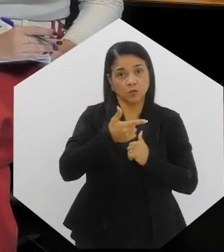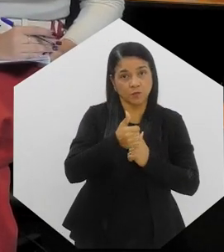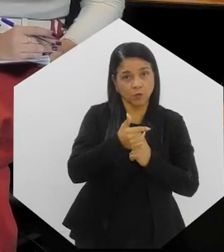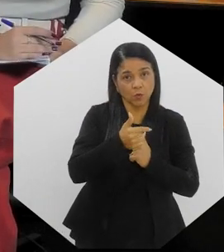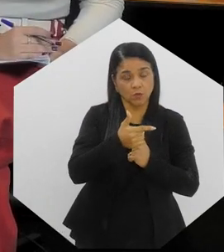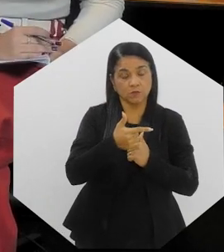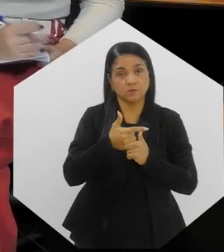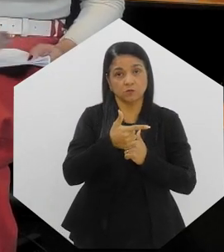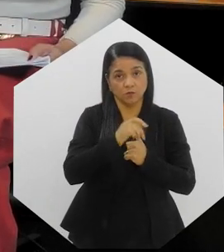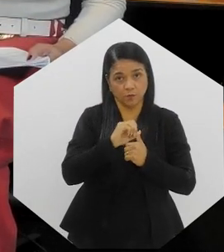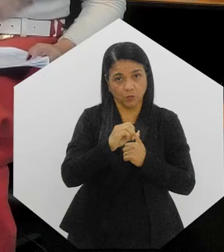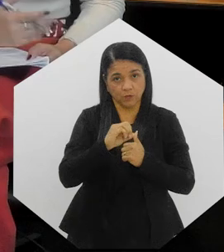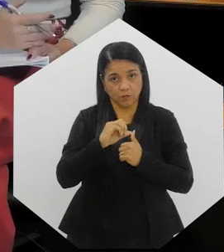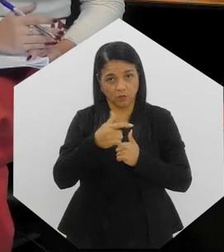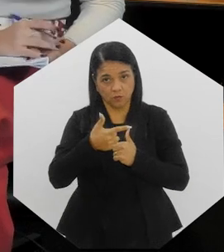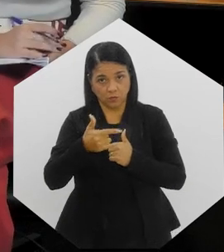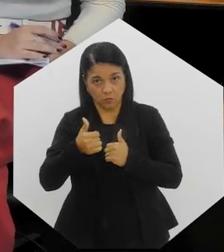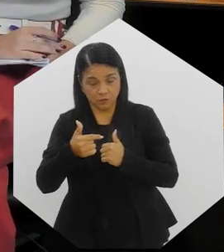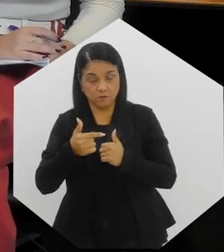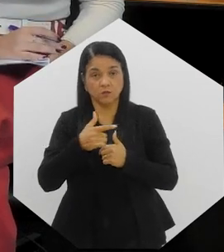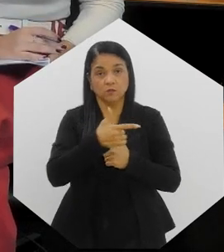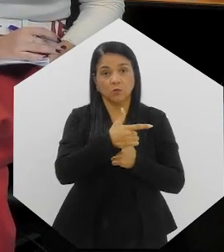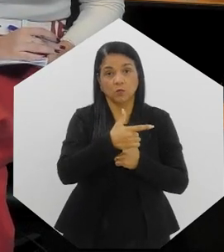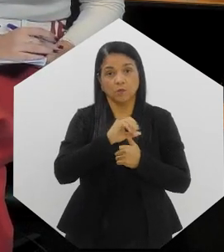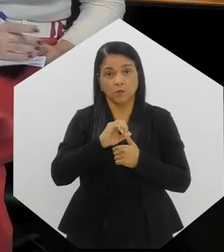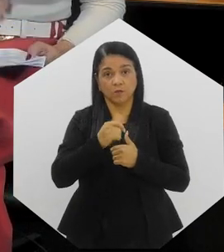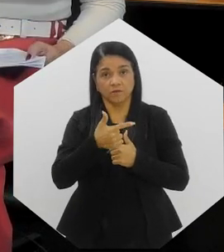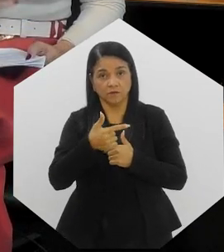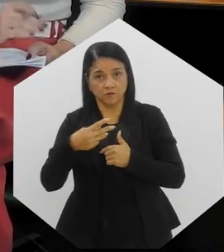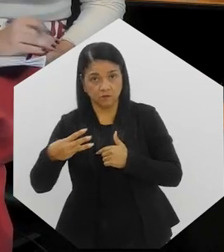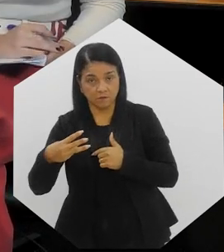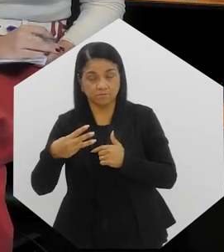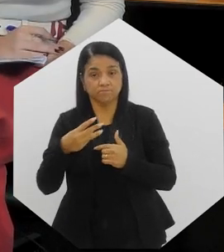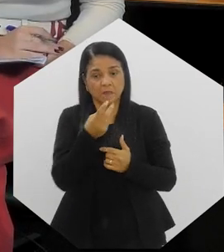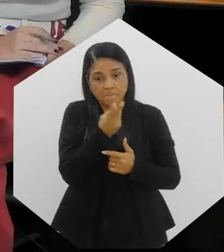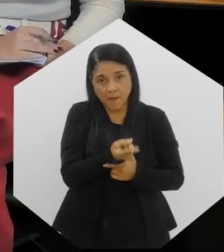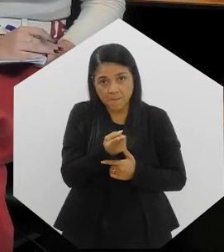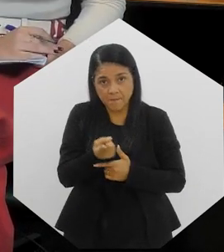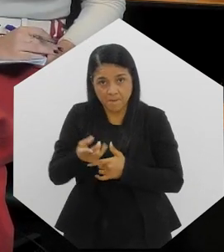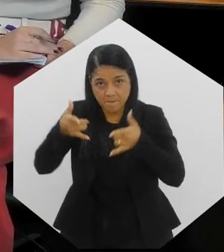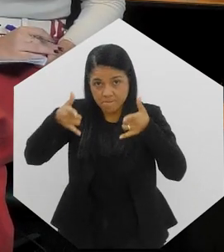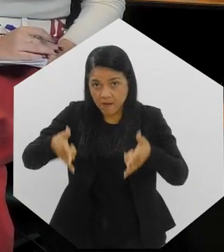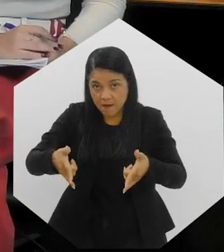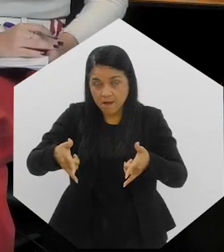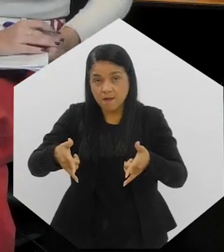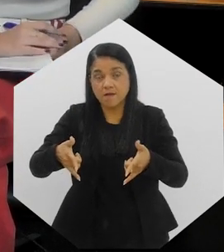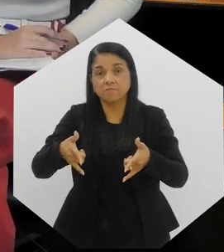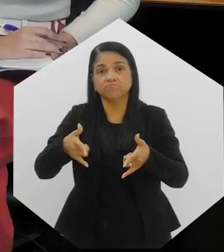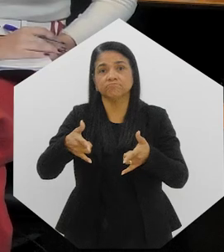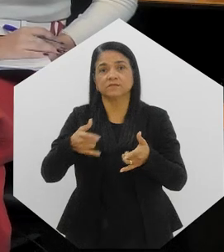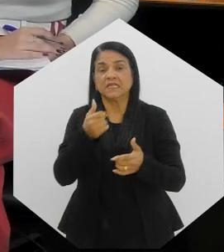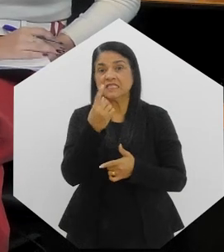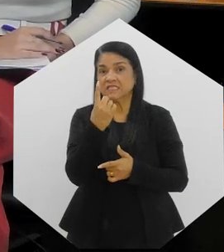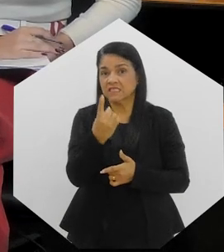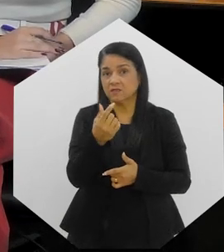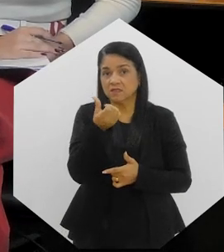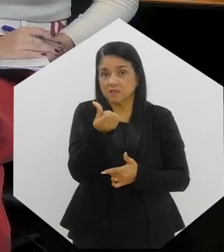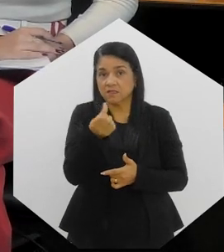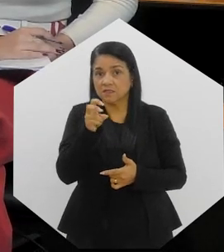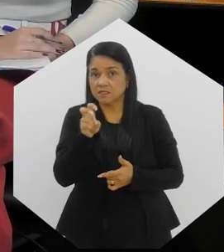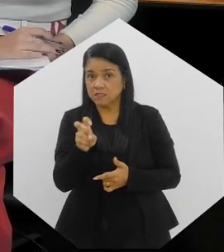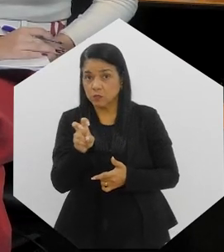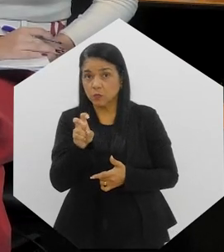2023, revela que no último ano, a média de internações pela doença no país superou a marca de